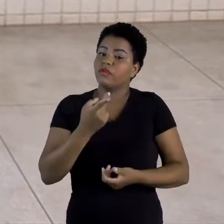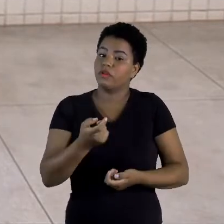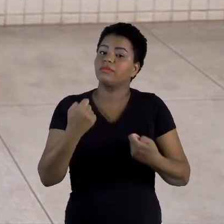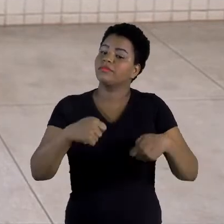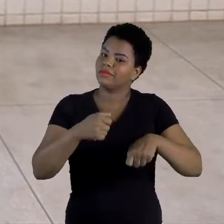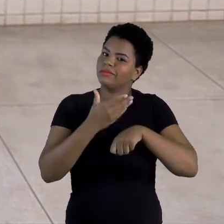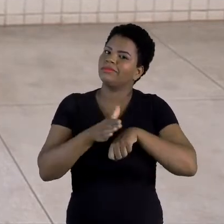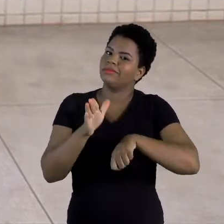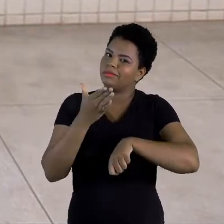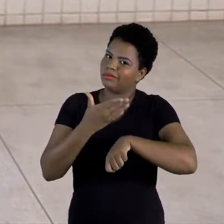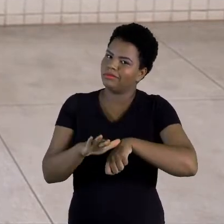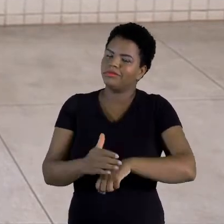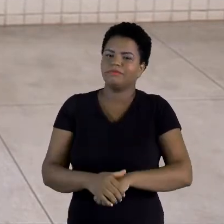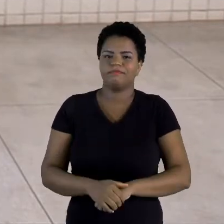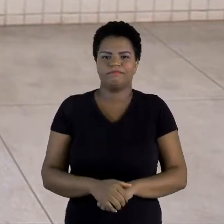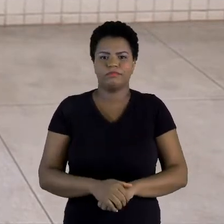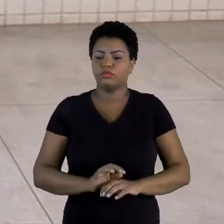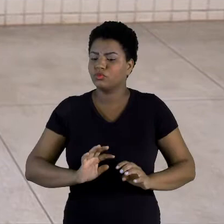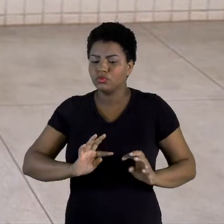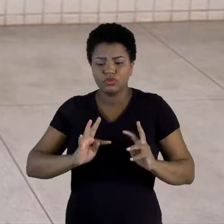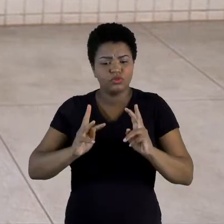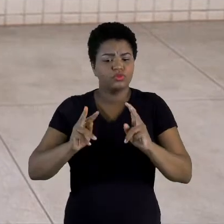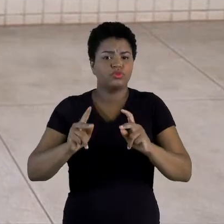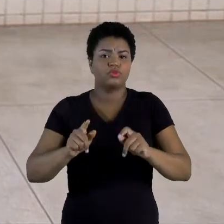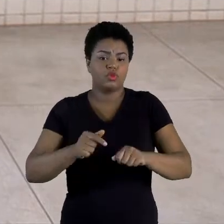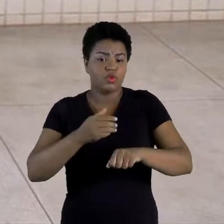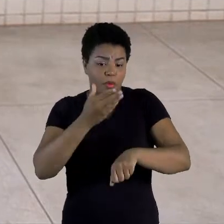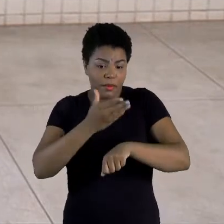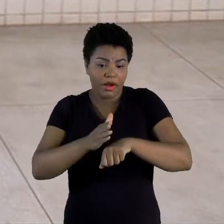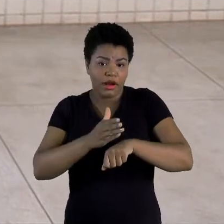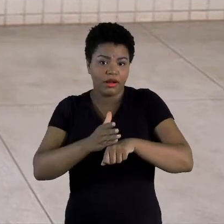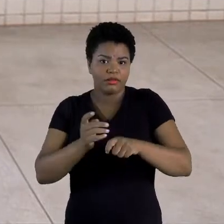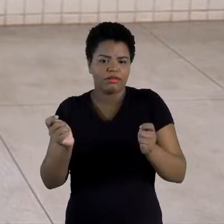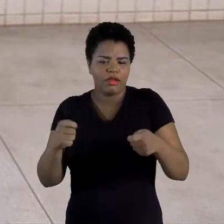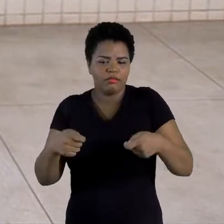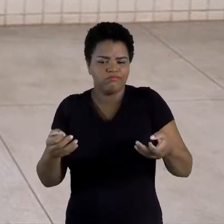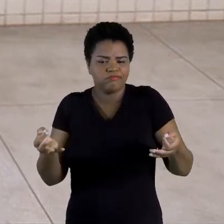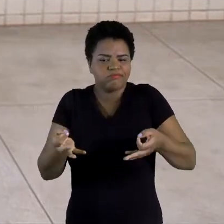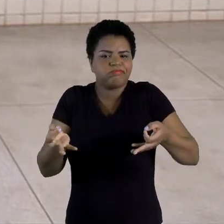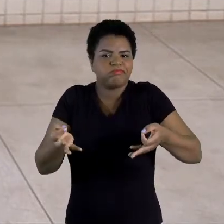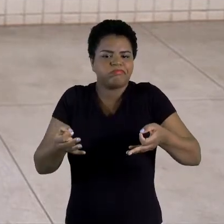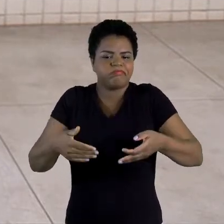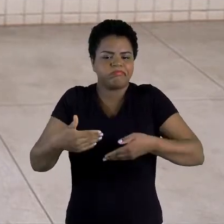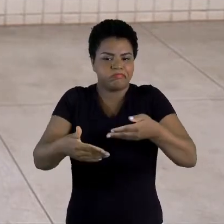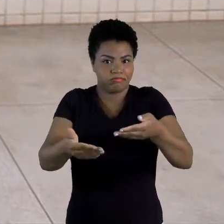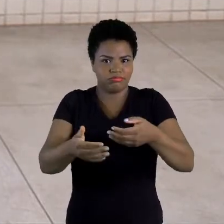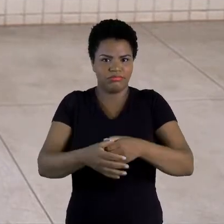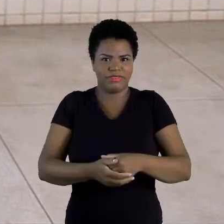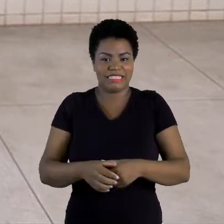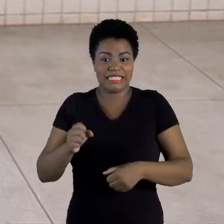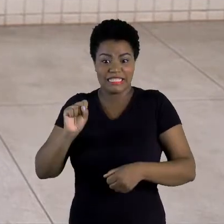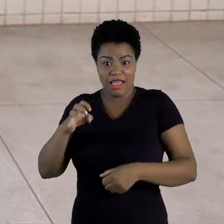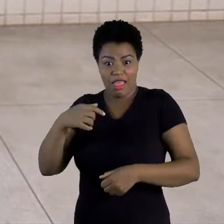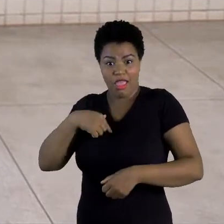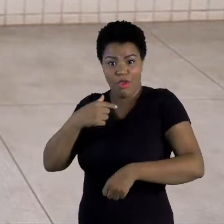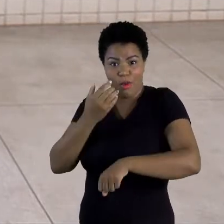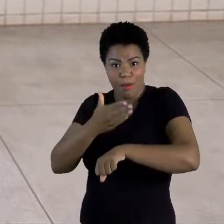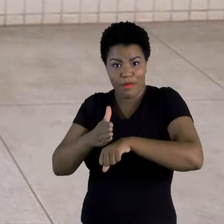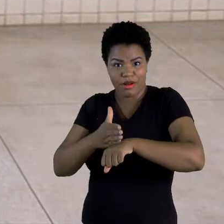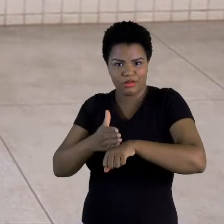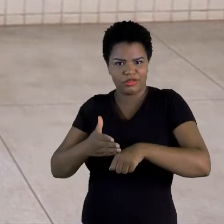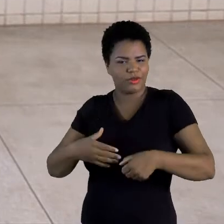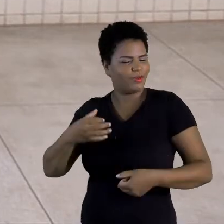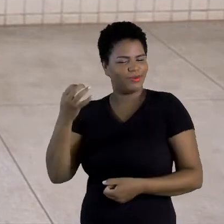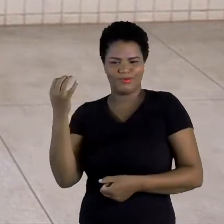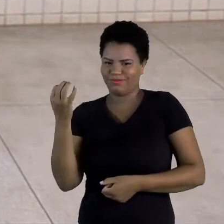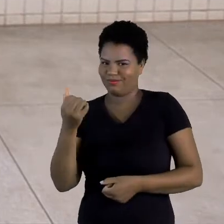Praticar. Toda prática leva à perfeição. Se eu pratico, eu vou ficar, ó, 100%, né? Nem só